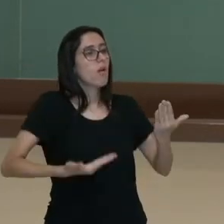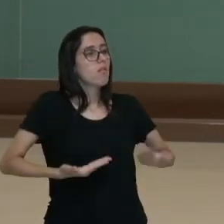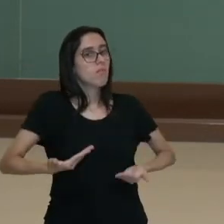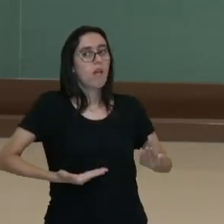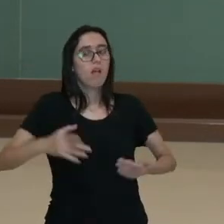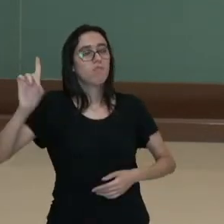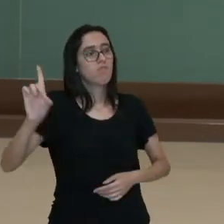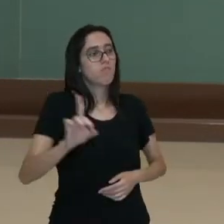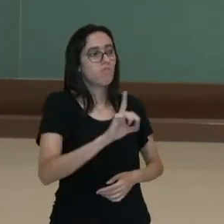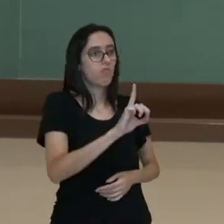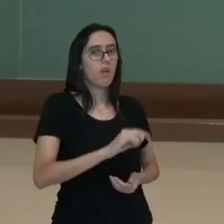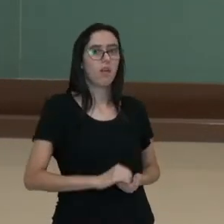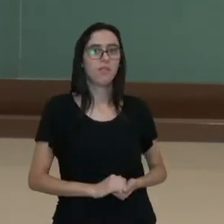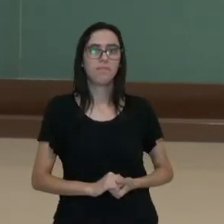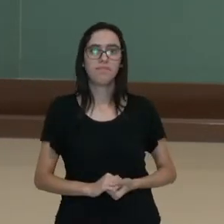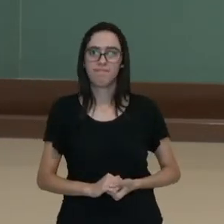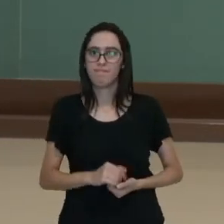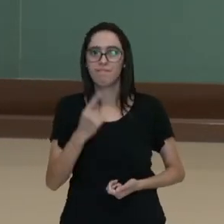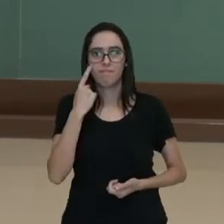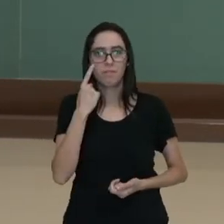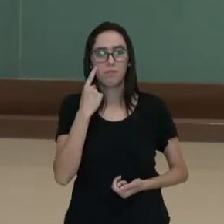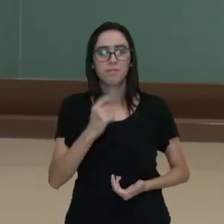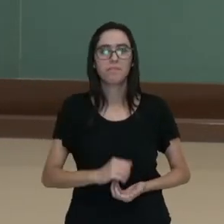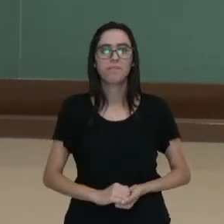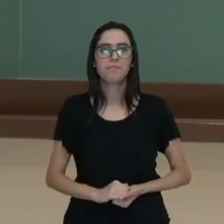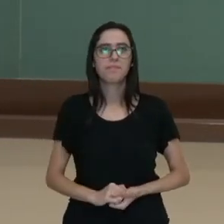empregado. Então, vamos a ver.